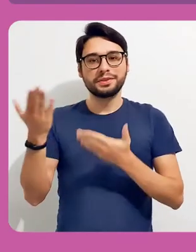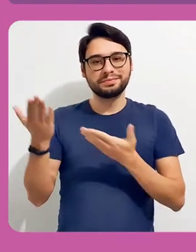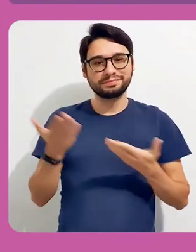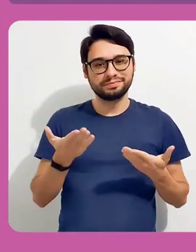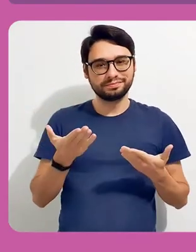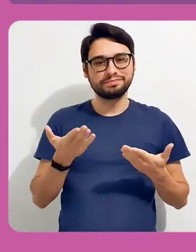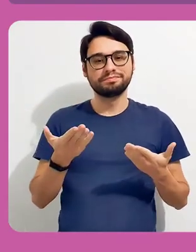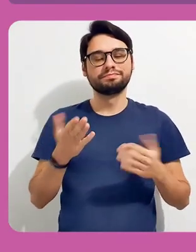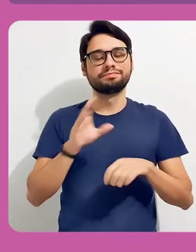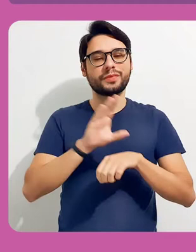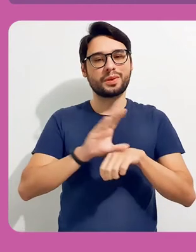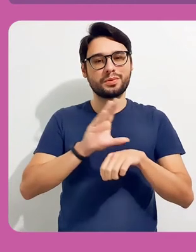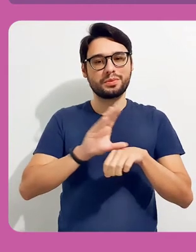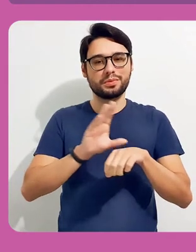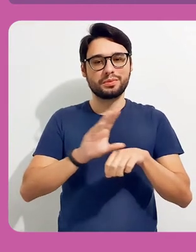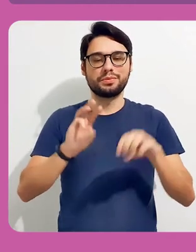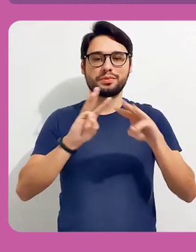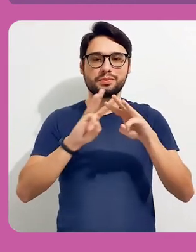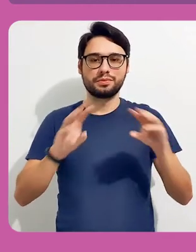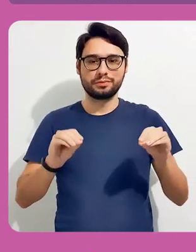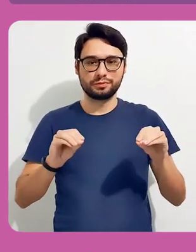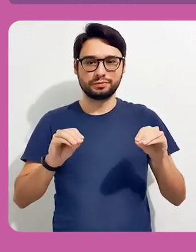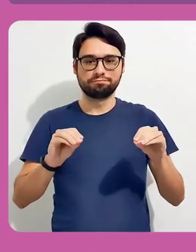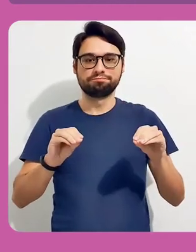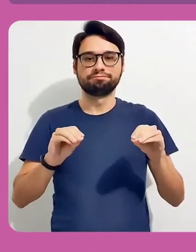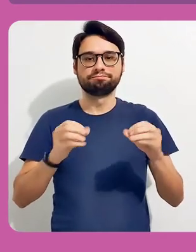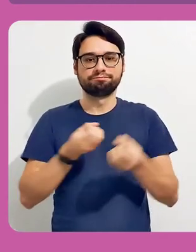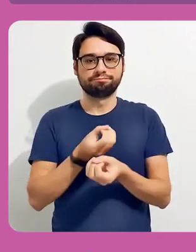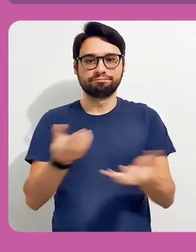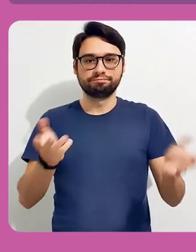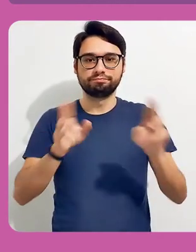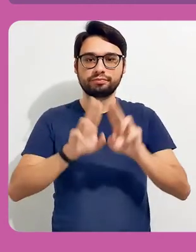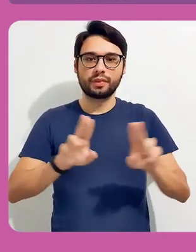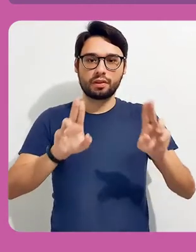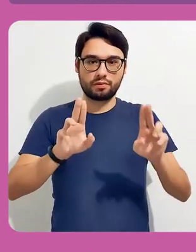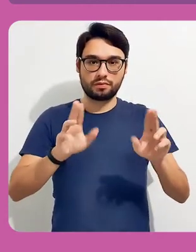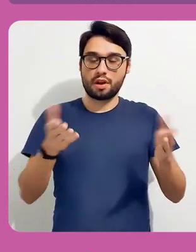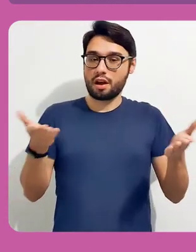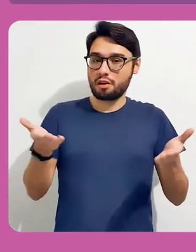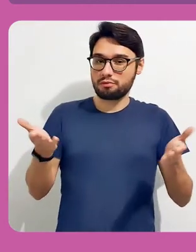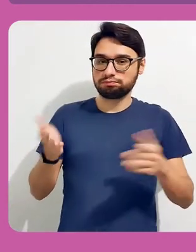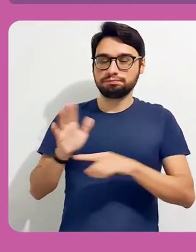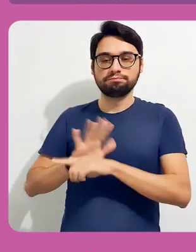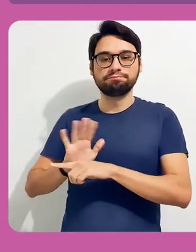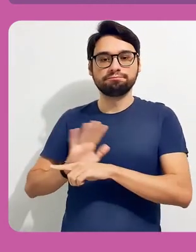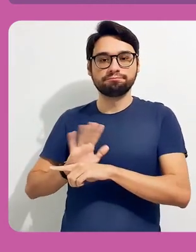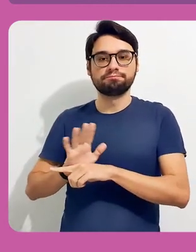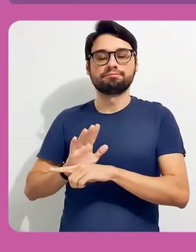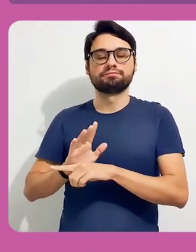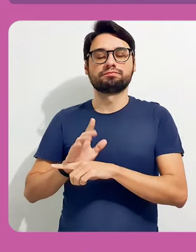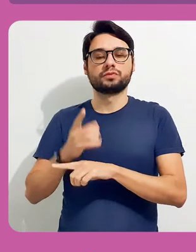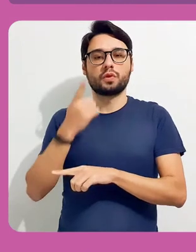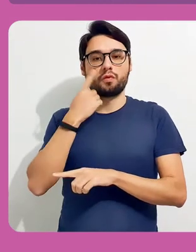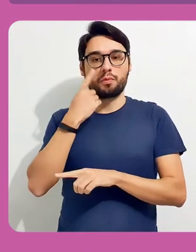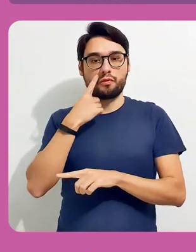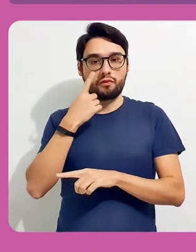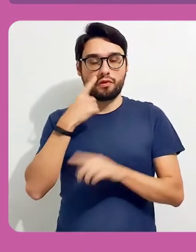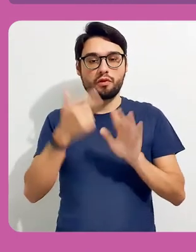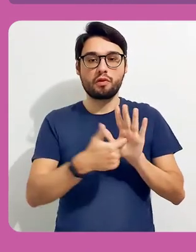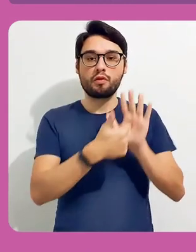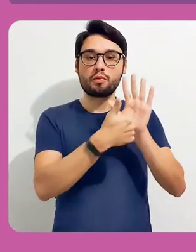o recurso página. Este recurso é uma página web criada com um editor aqui de textos do